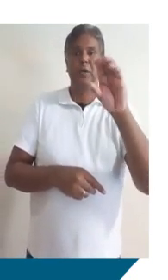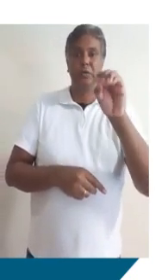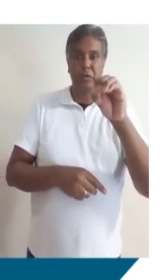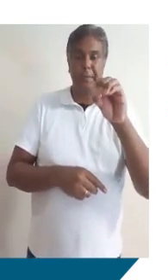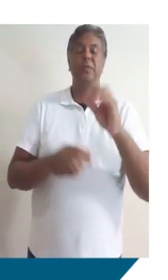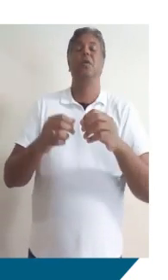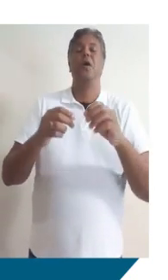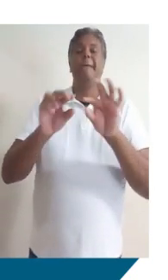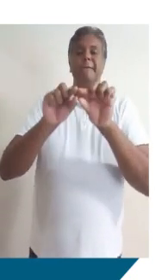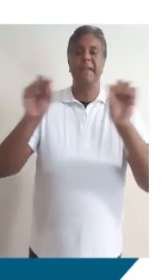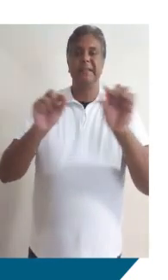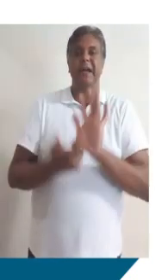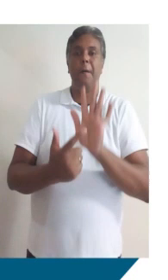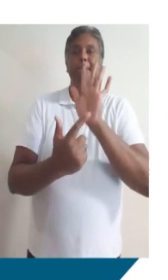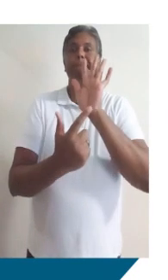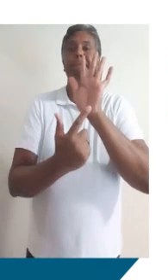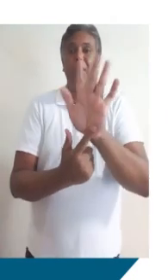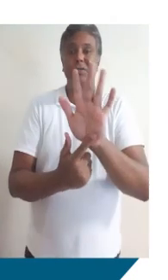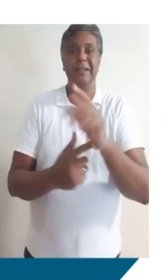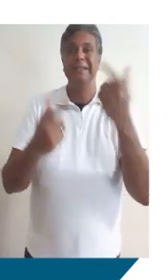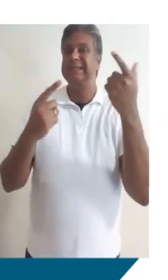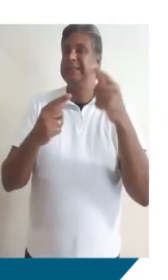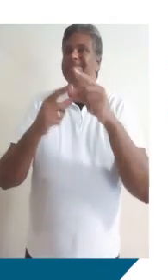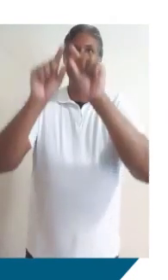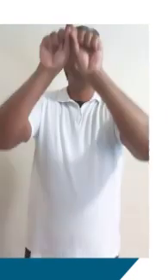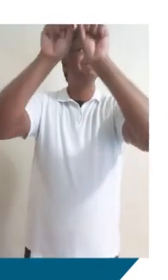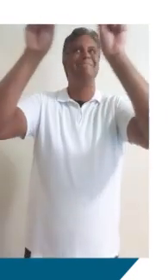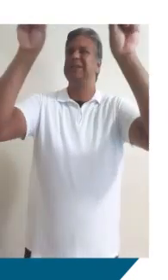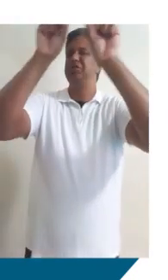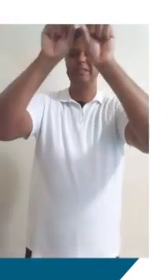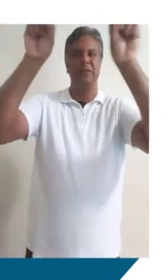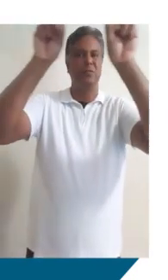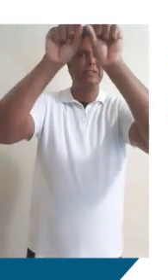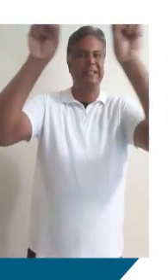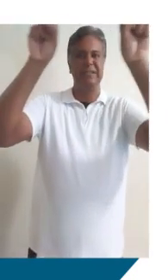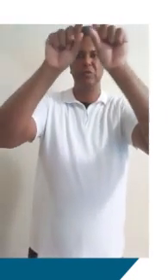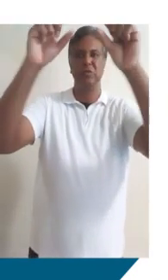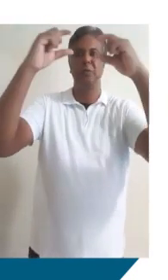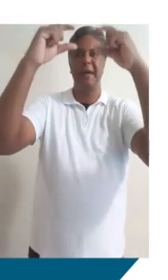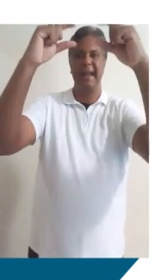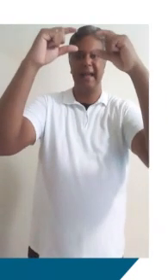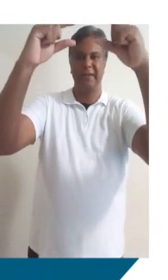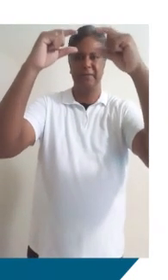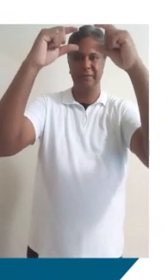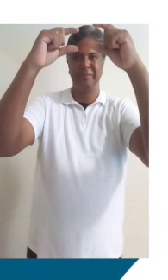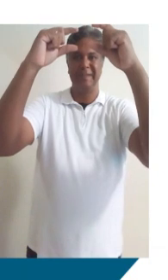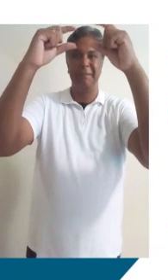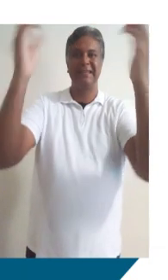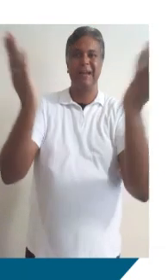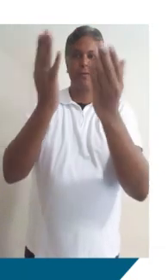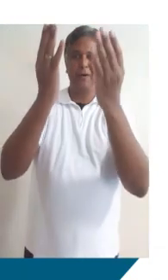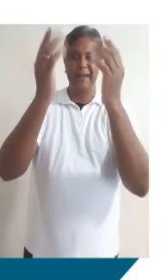de paradoxo tecnológico, não está no início do parágrafo. Ele agora se encontra no final do parágrafo.